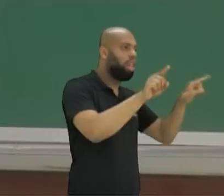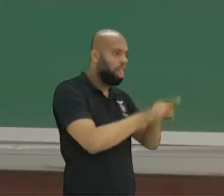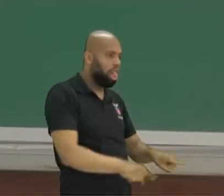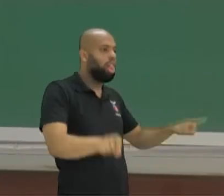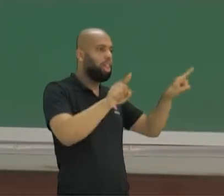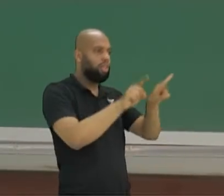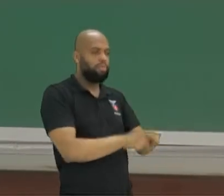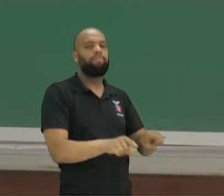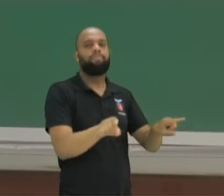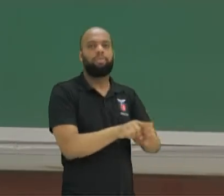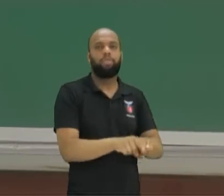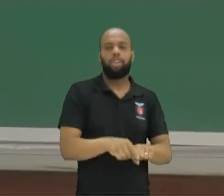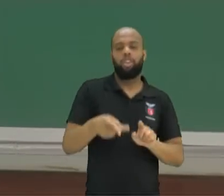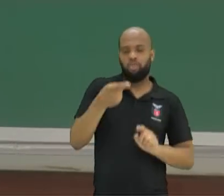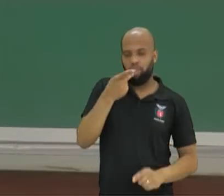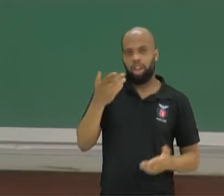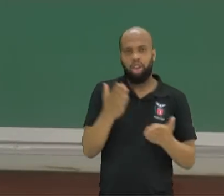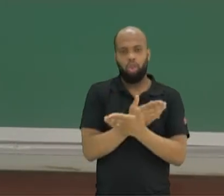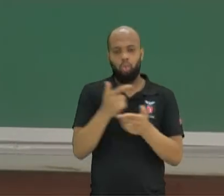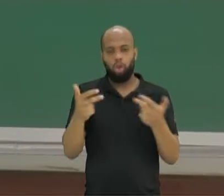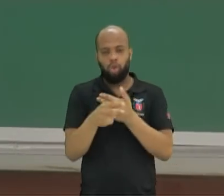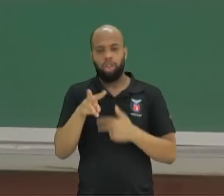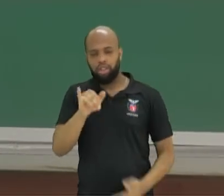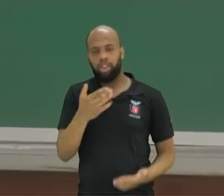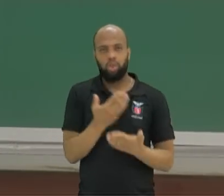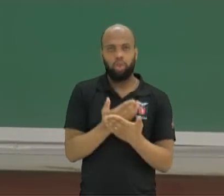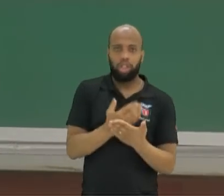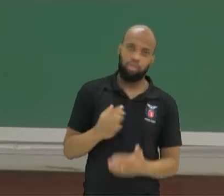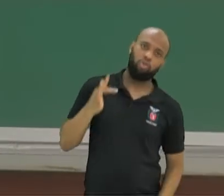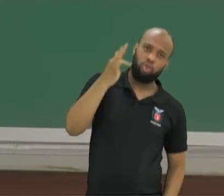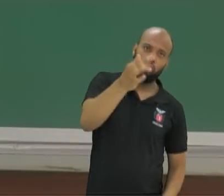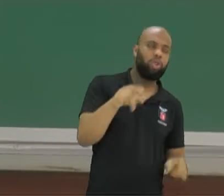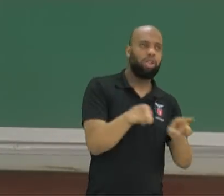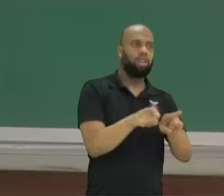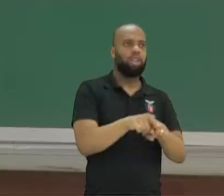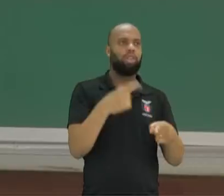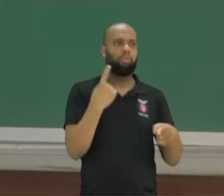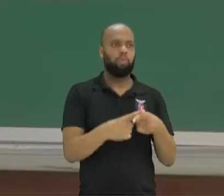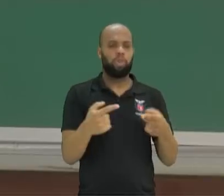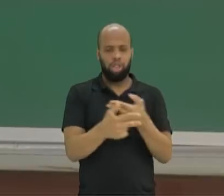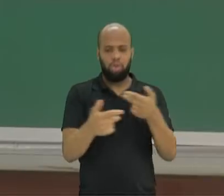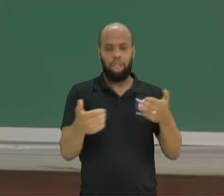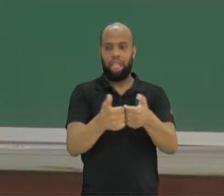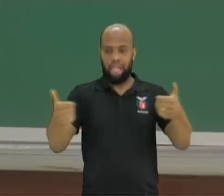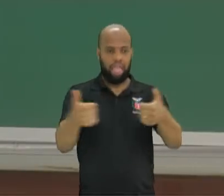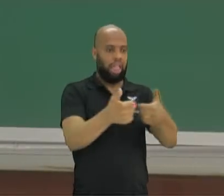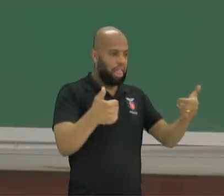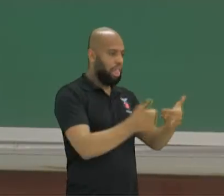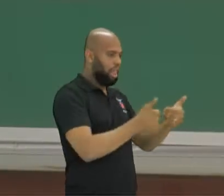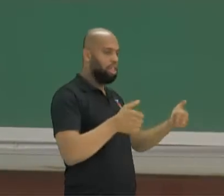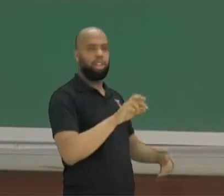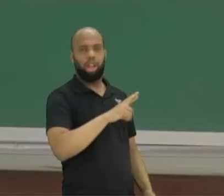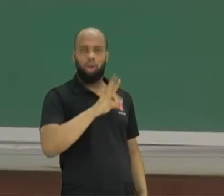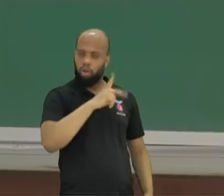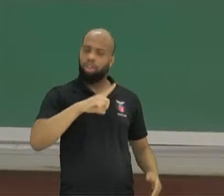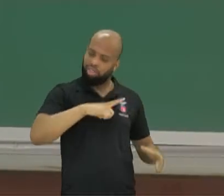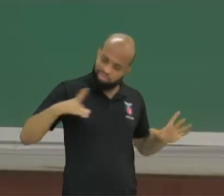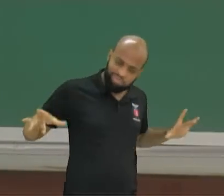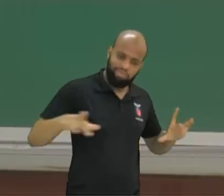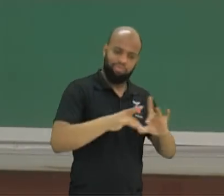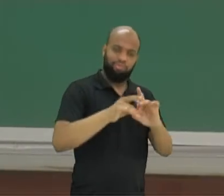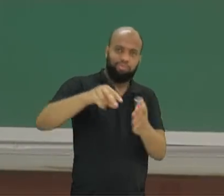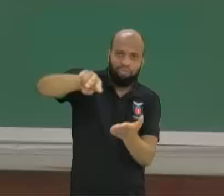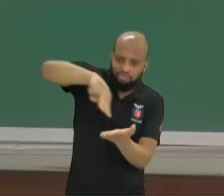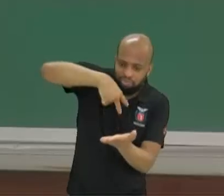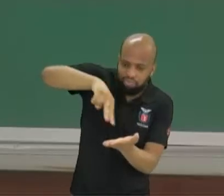viu, cita algo que a gente ainda vai ver lá na frente, né? Porque as coisas não são bem separadinhas, né? As